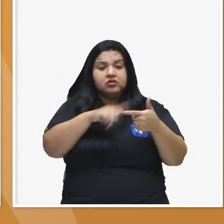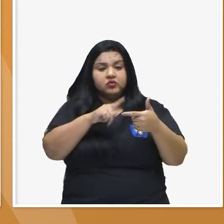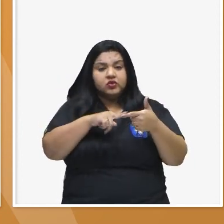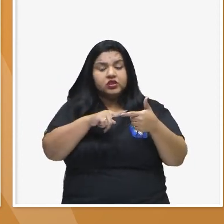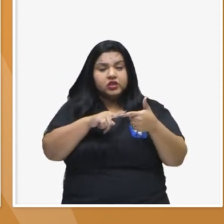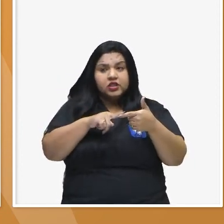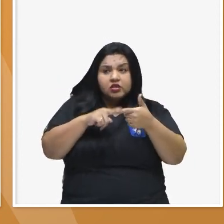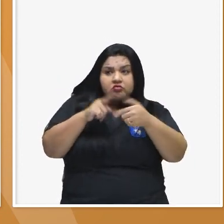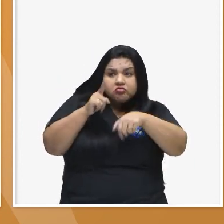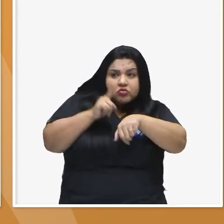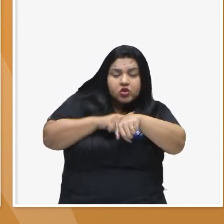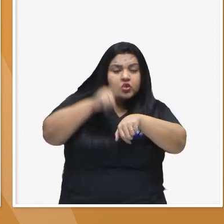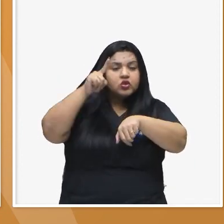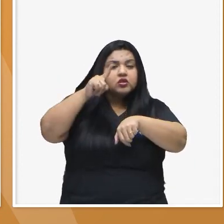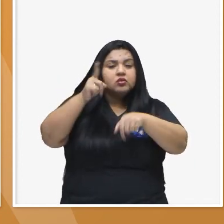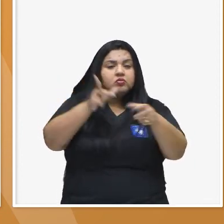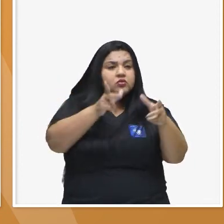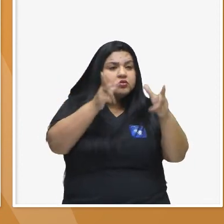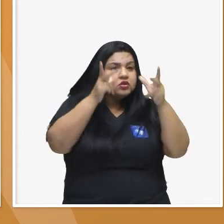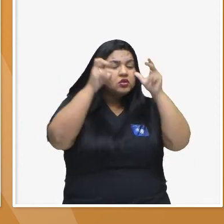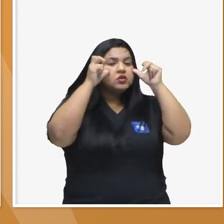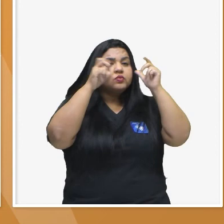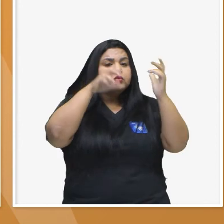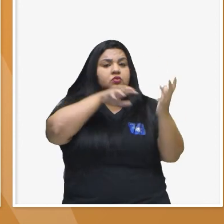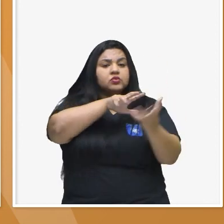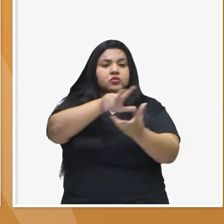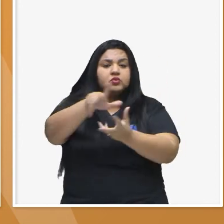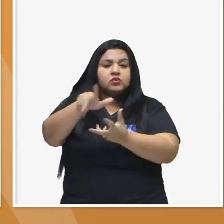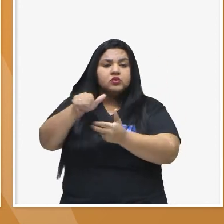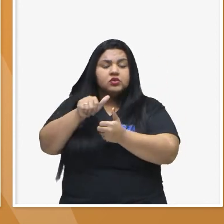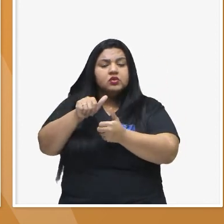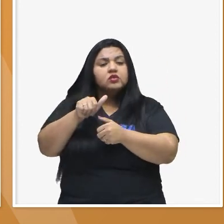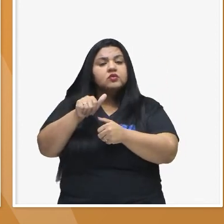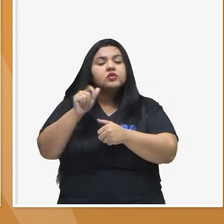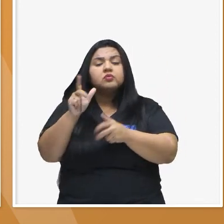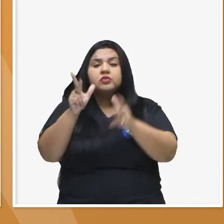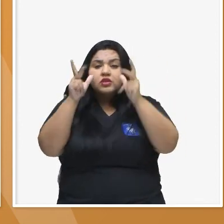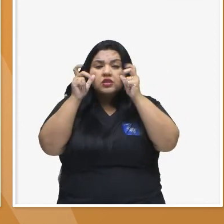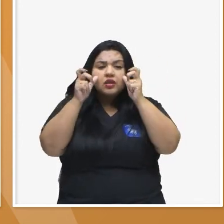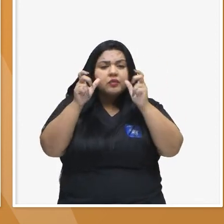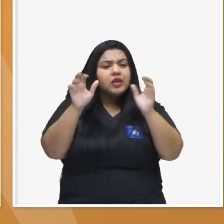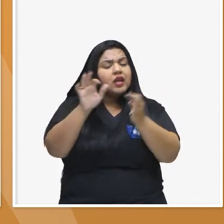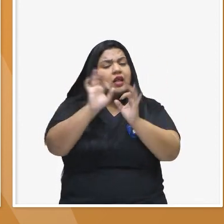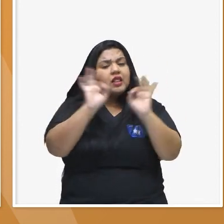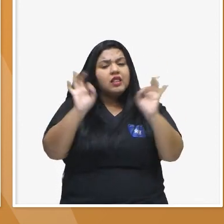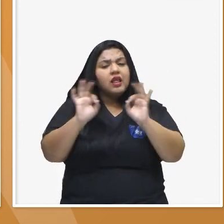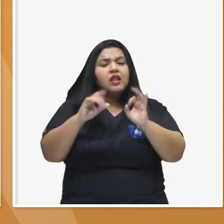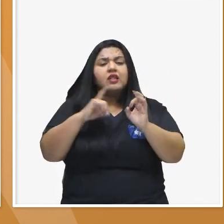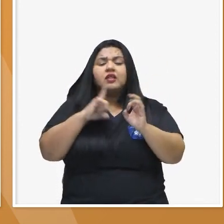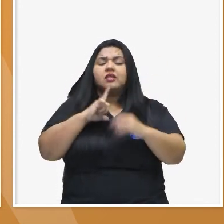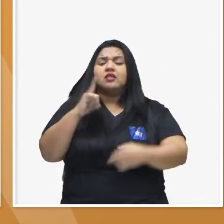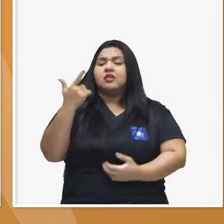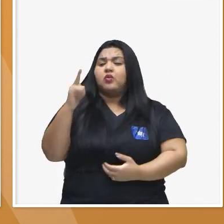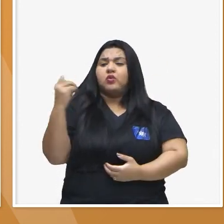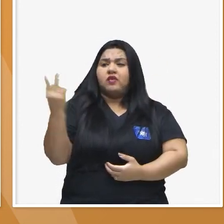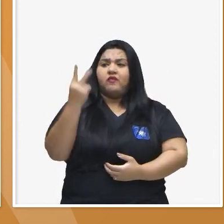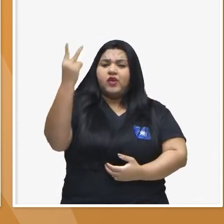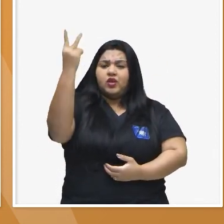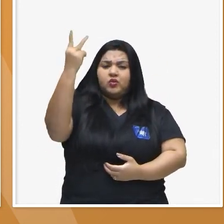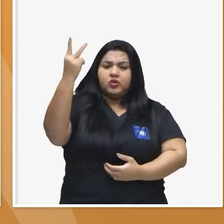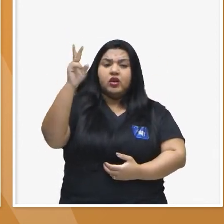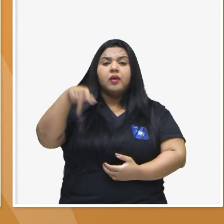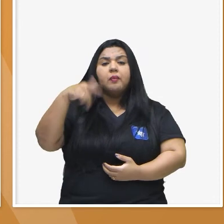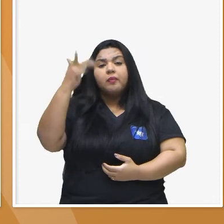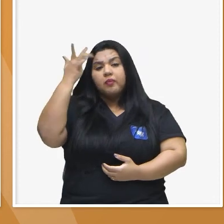momento da sua percepção do mundo que você percebe que nada tem valor por si só. É uma maturidade